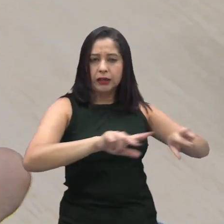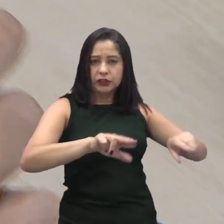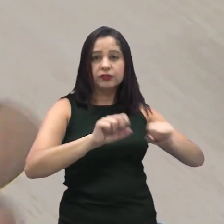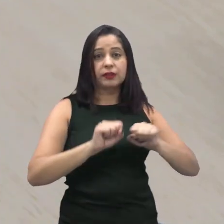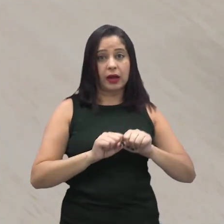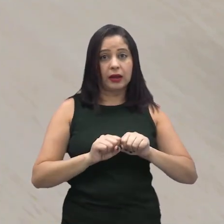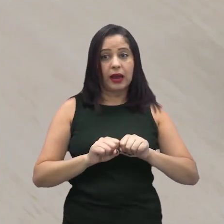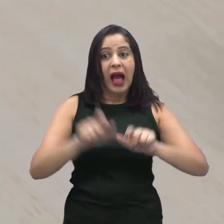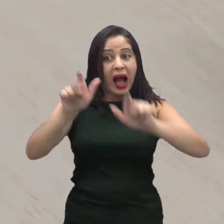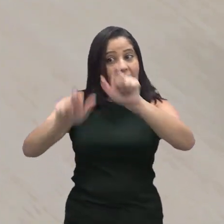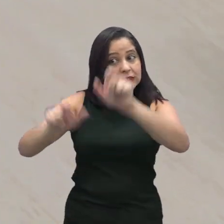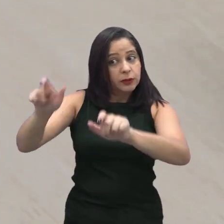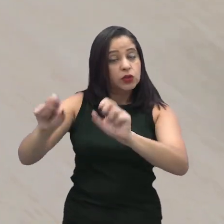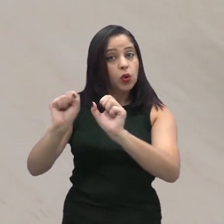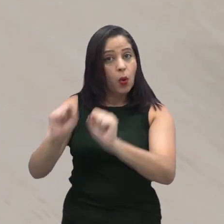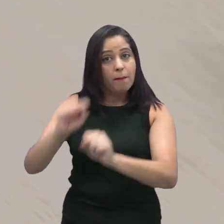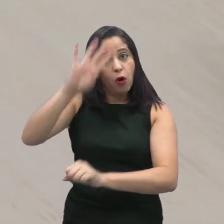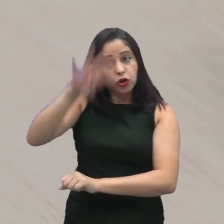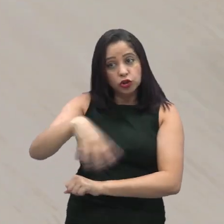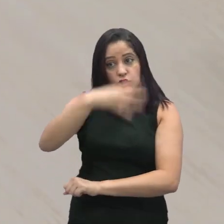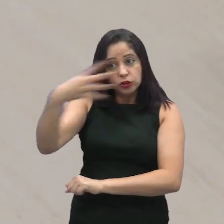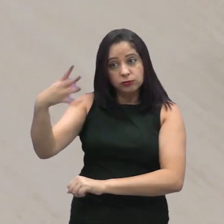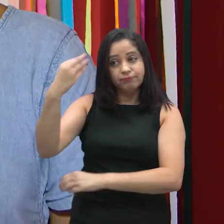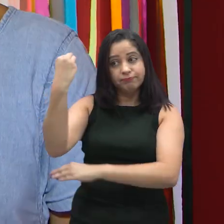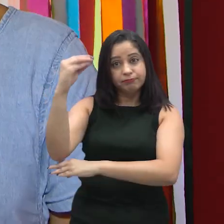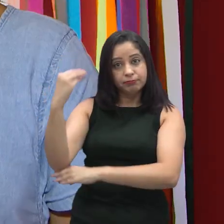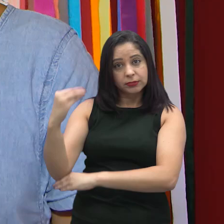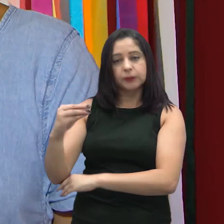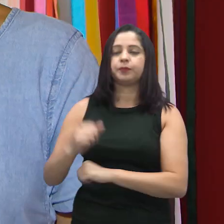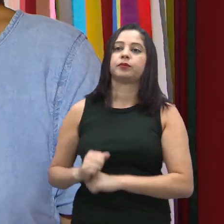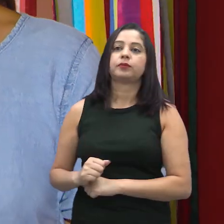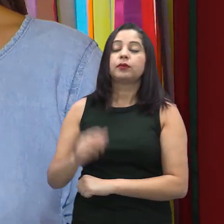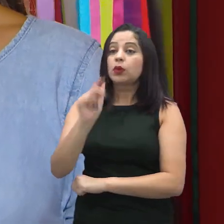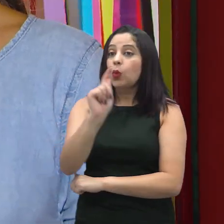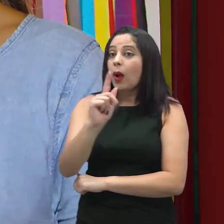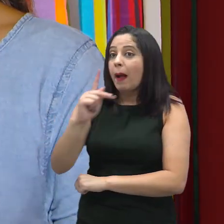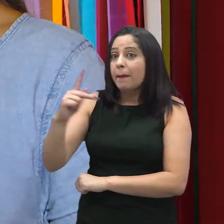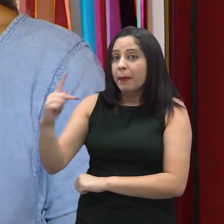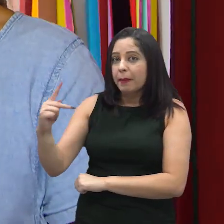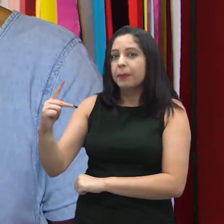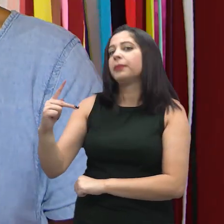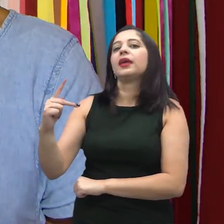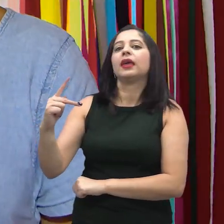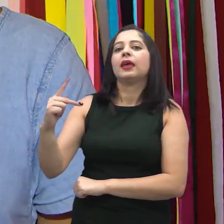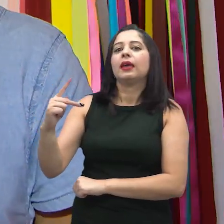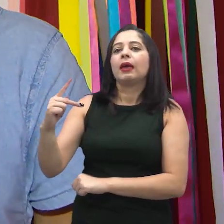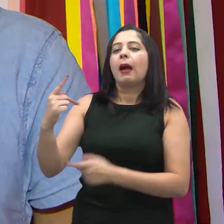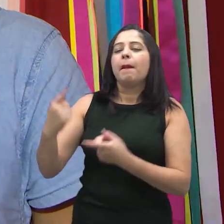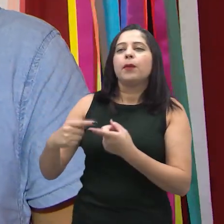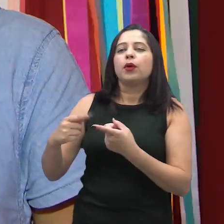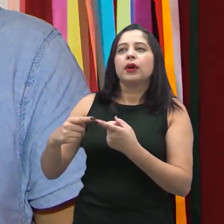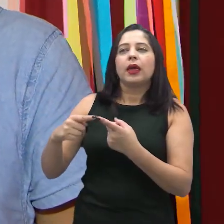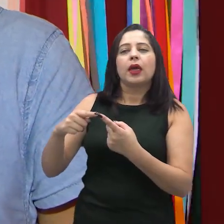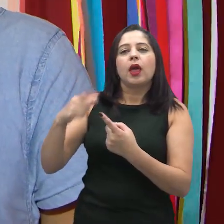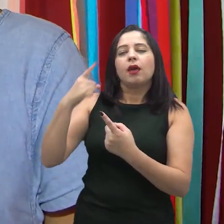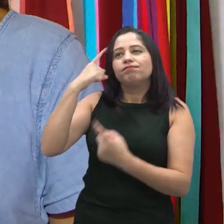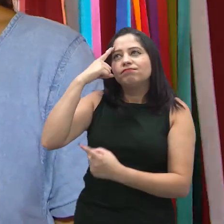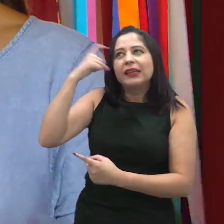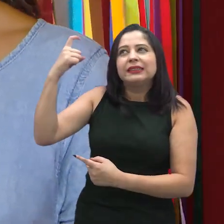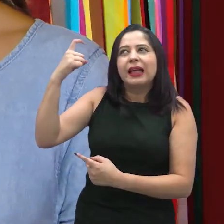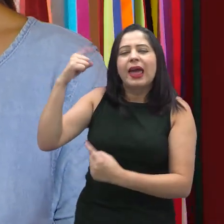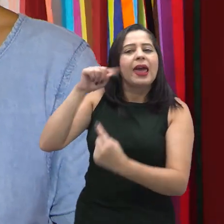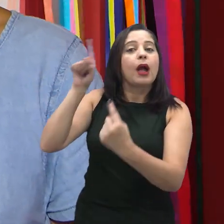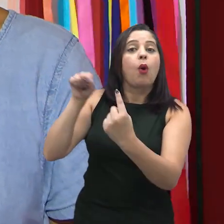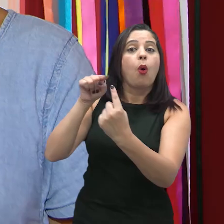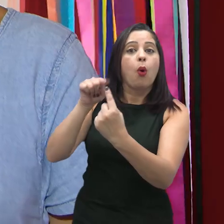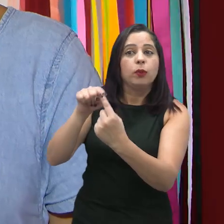podem colaborar com o acervo cultural do município. Então, o aplicativo ele surgiu a partir de uma ideia de desenvolver ferramenta, né,